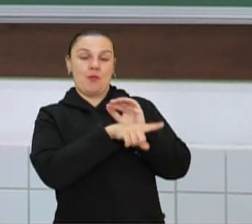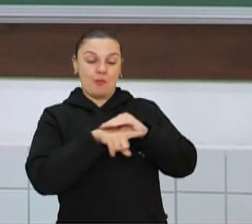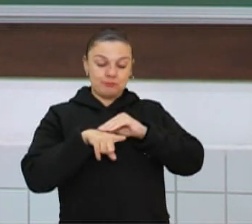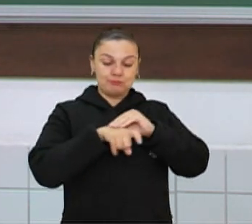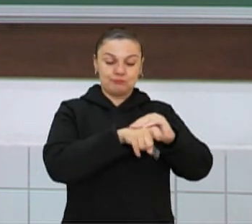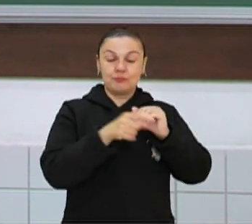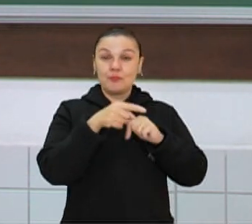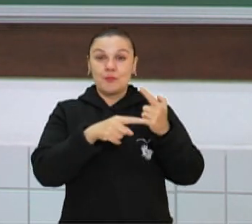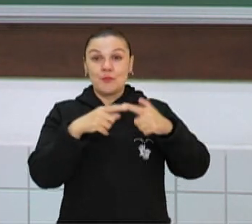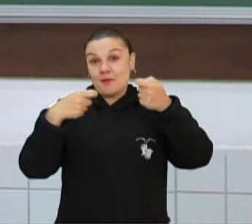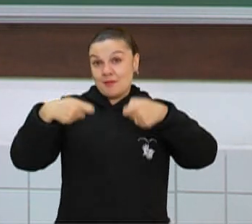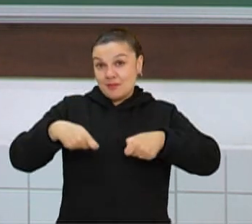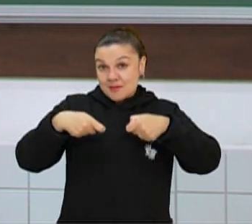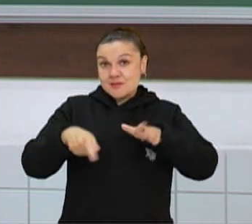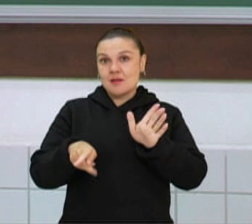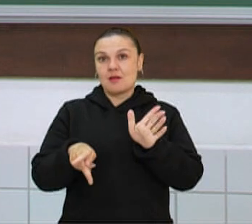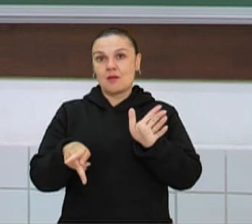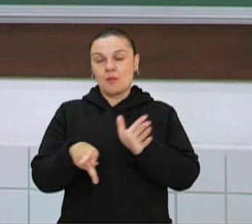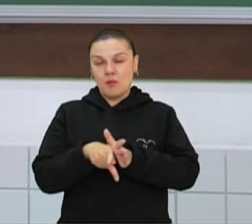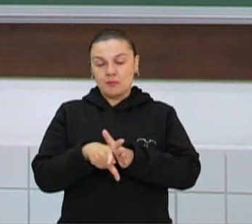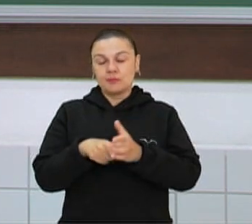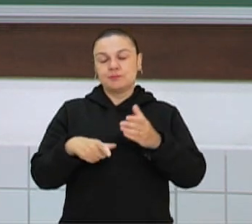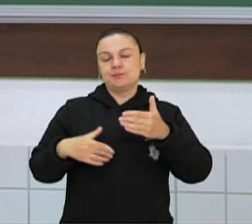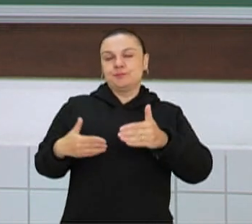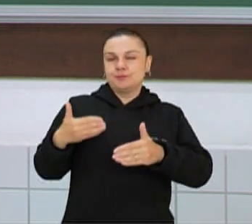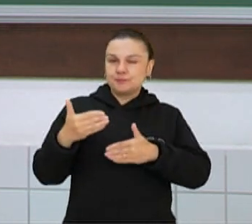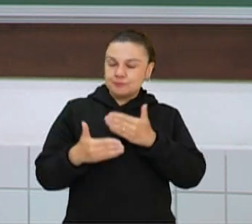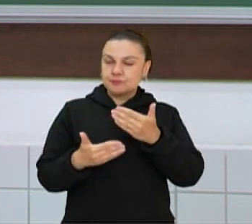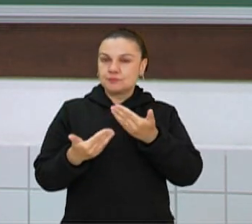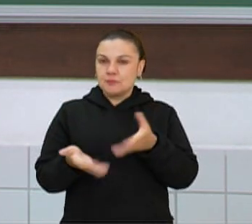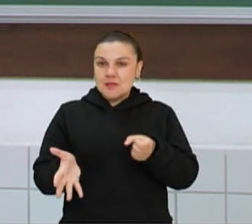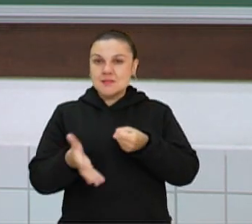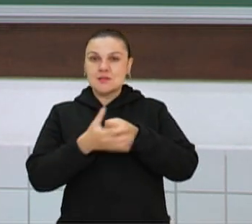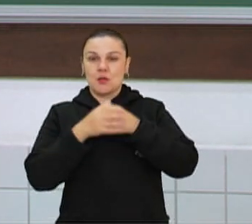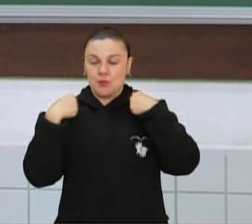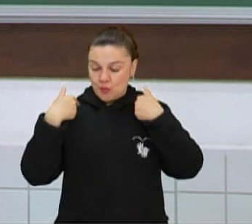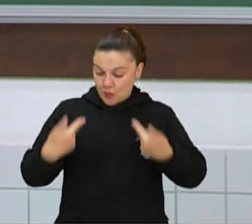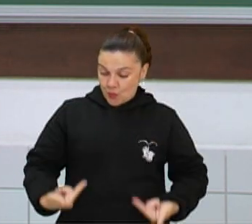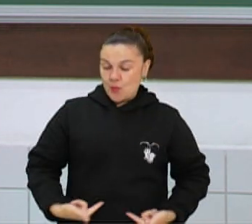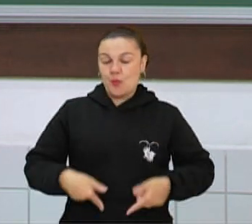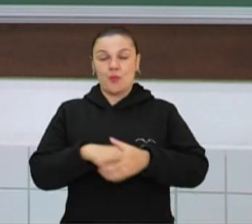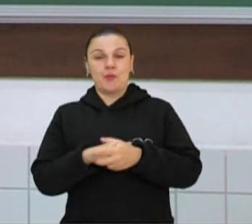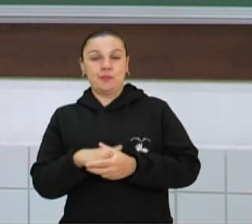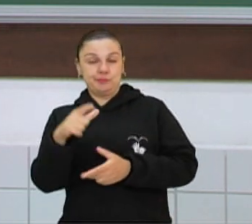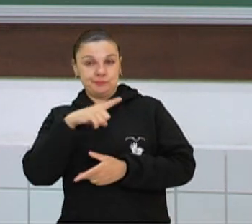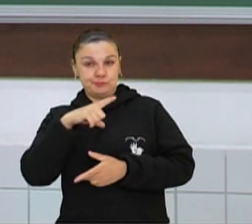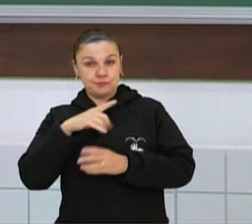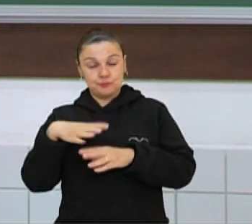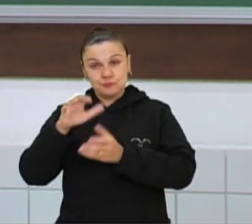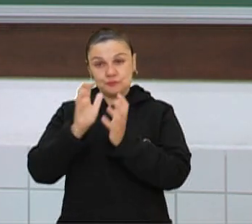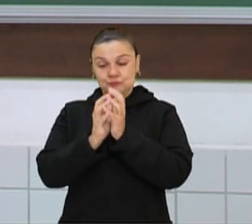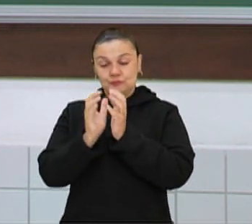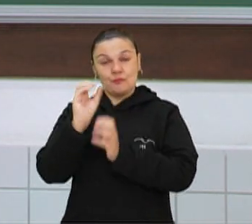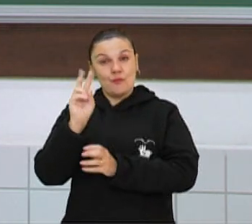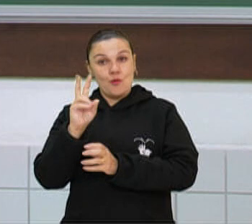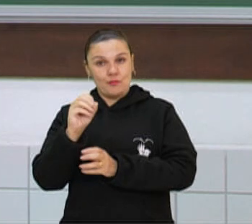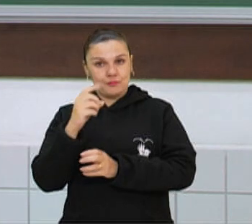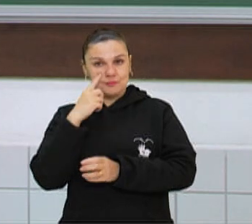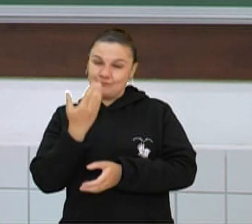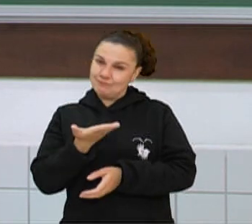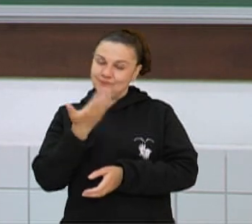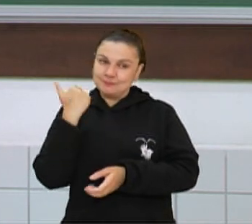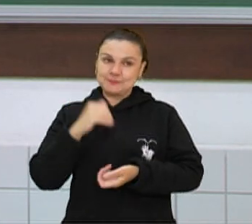pela necessidade ali de estar fazendo a proteção do cuidado parental que os dinossauros tinham com os ovos. Vamos